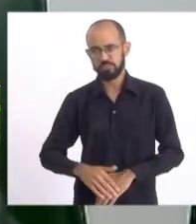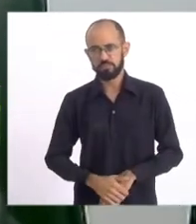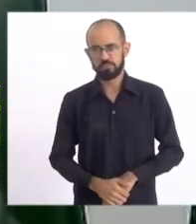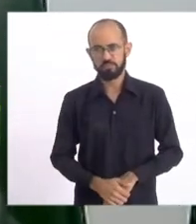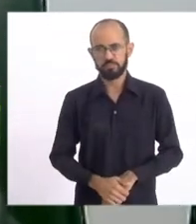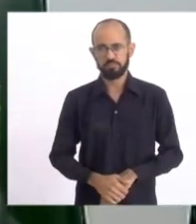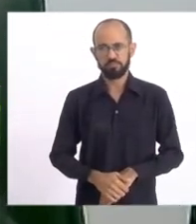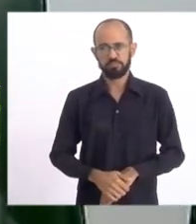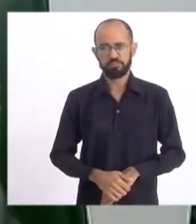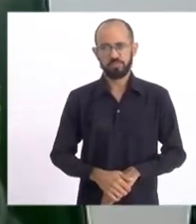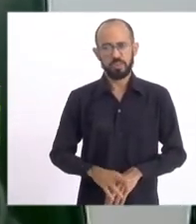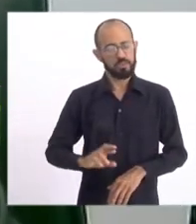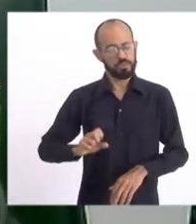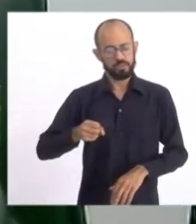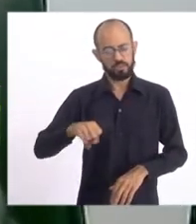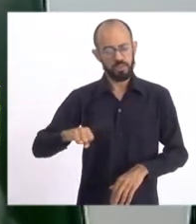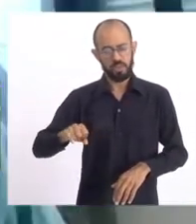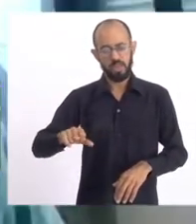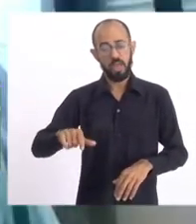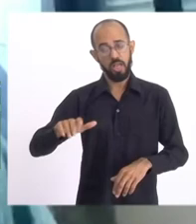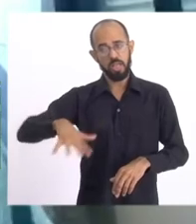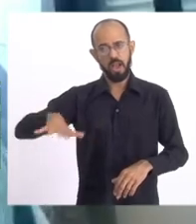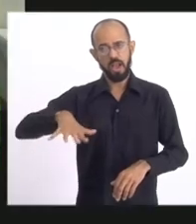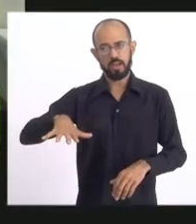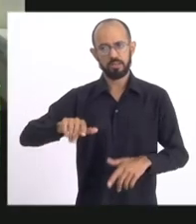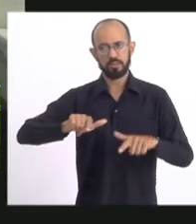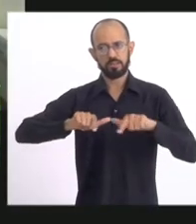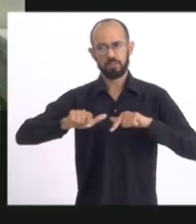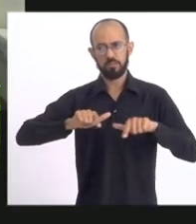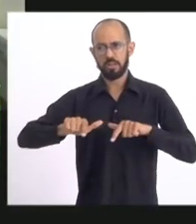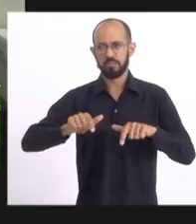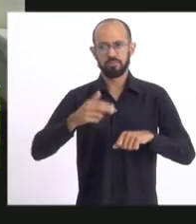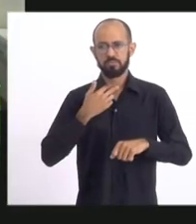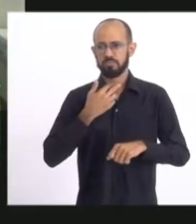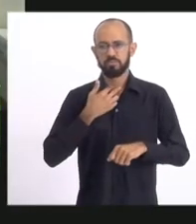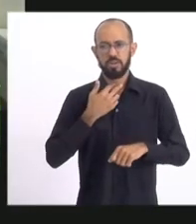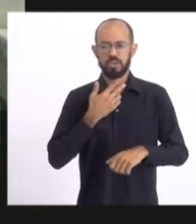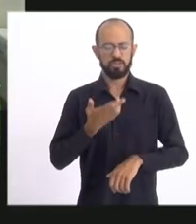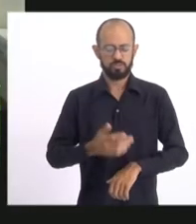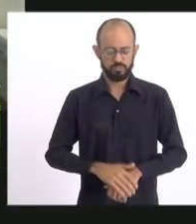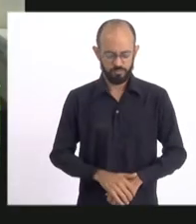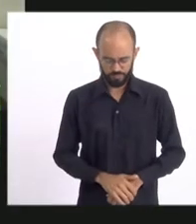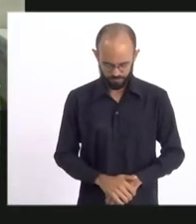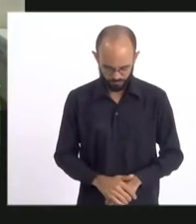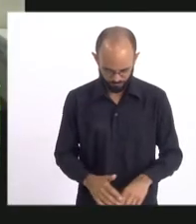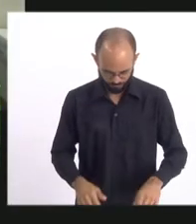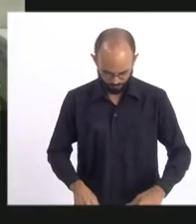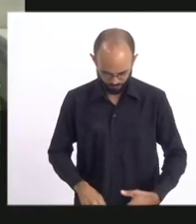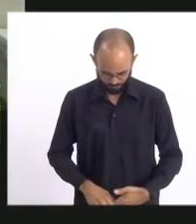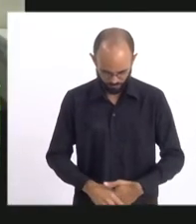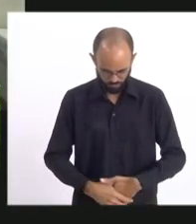Jornada de trabalho é federal, né? É. A gente não pode, jornada de trabalho, mas...